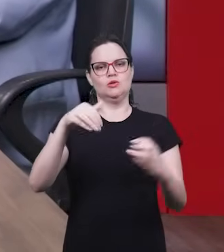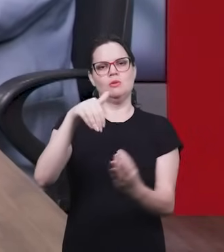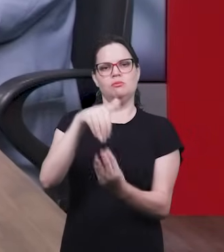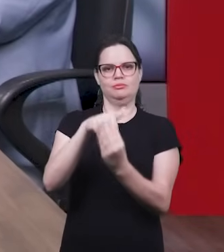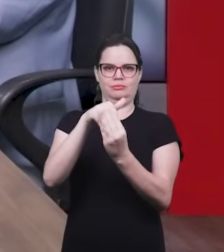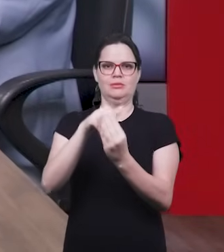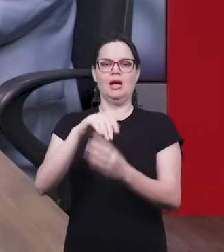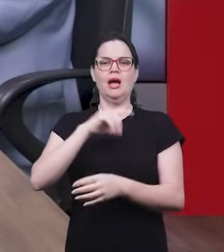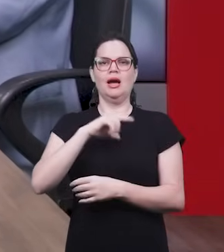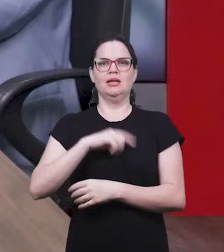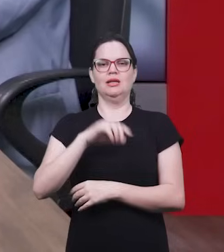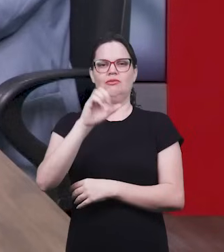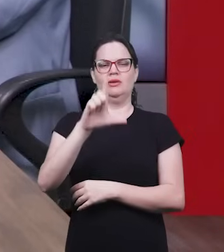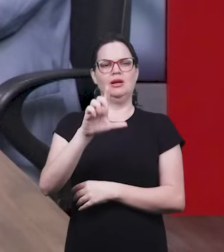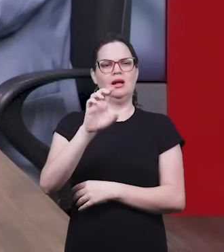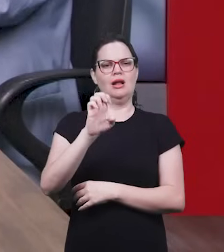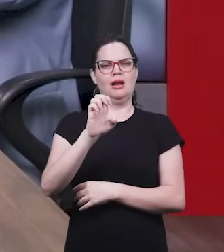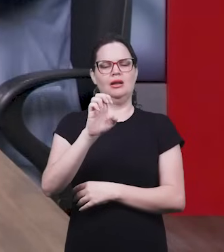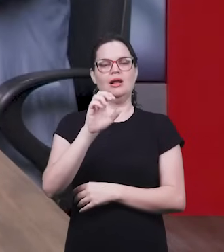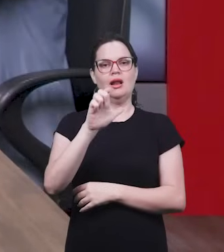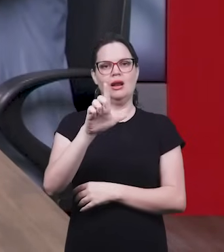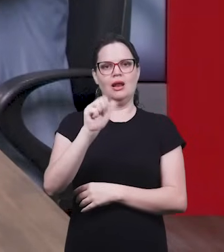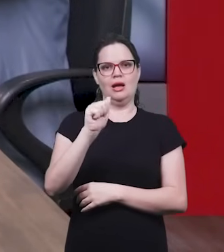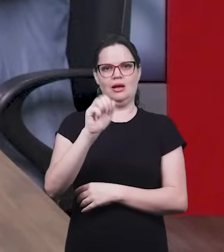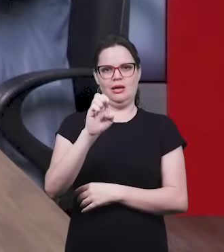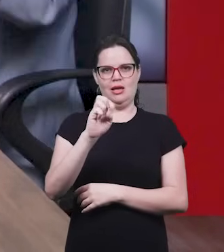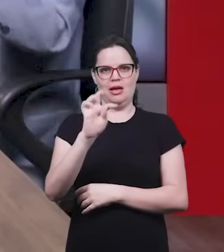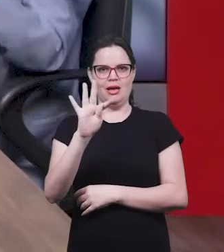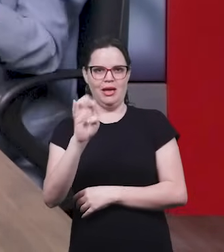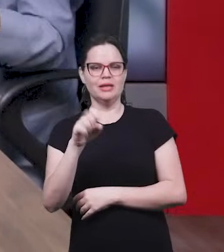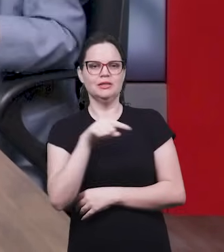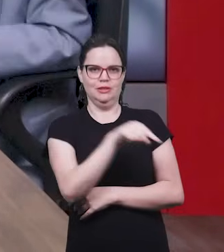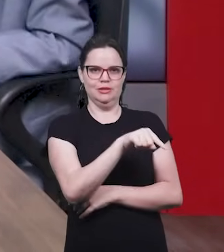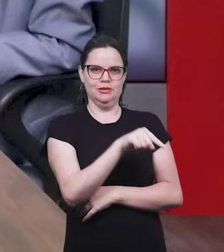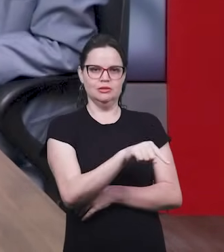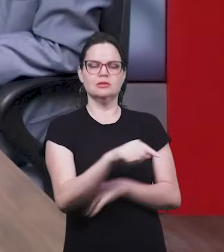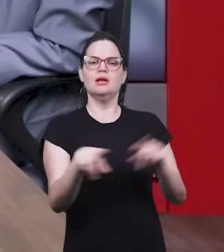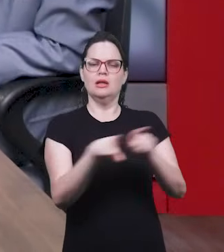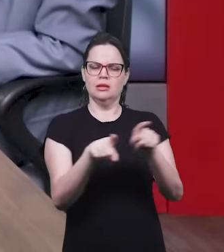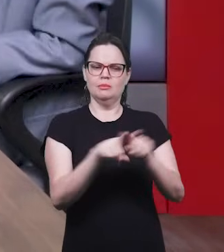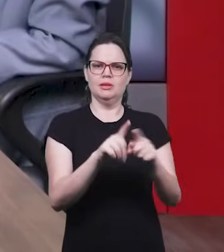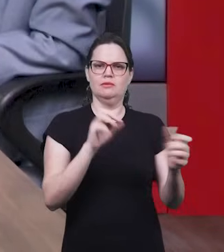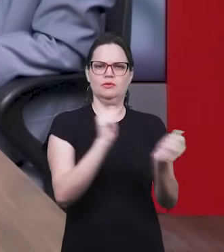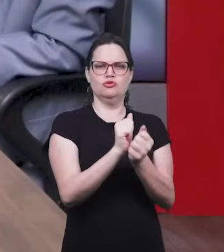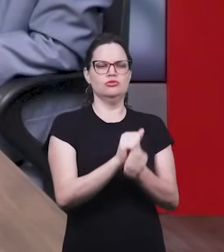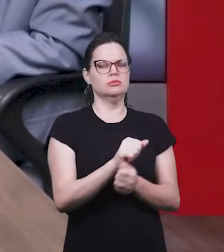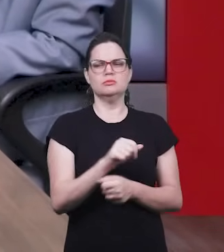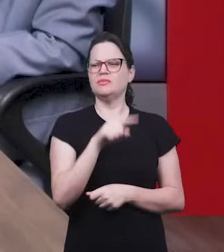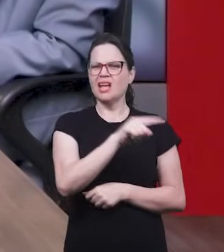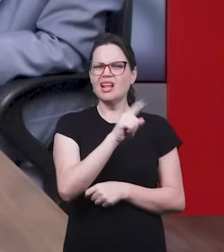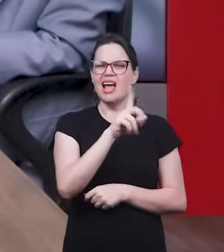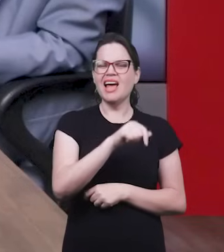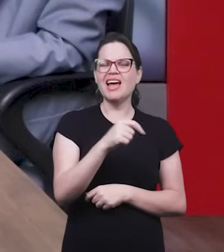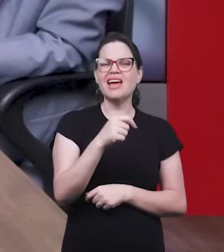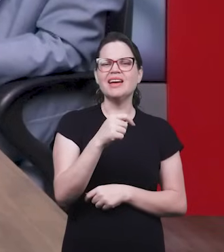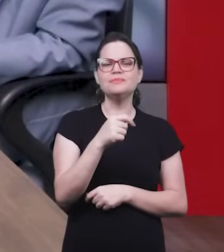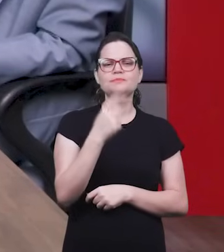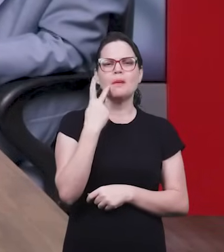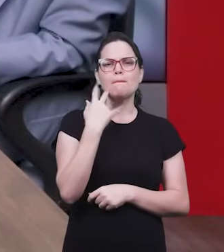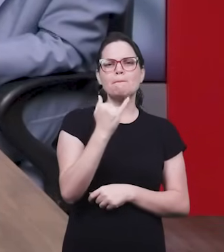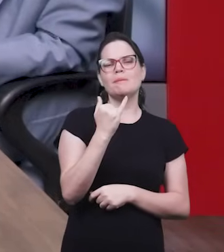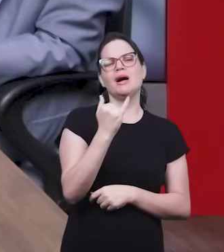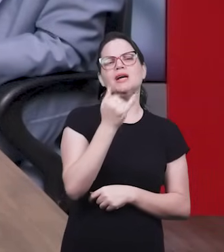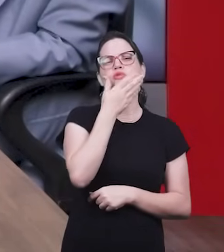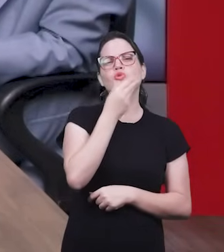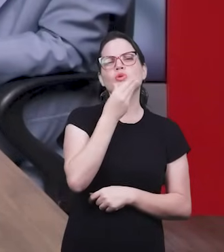cidadão é pai do Lucas aqui, da família conceituada. E o Debrando,